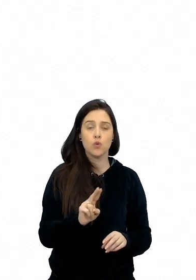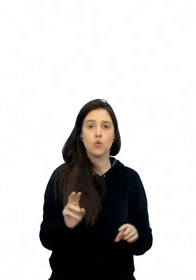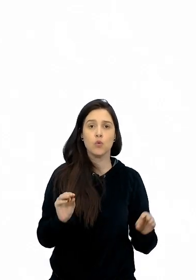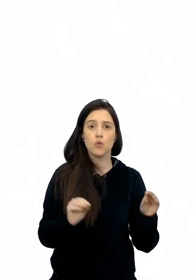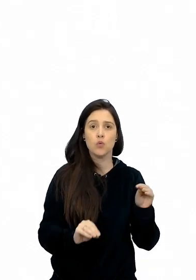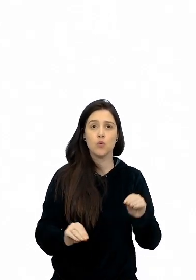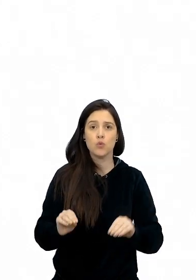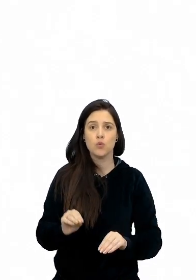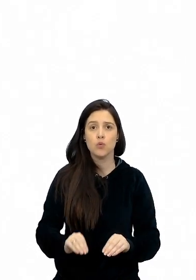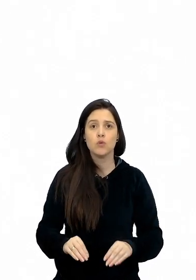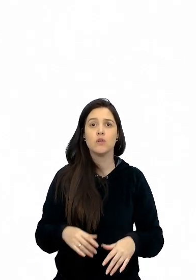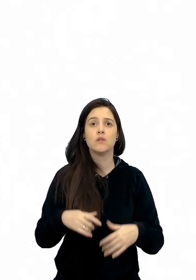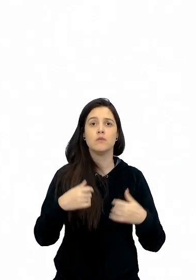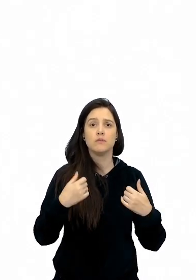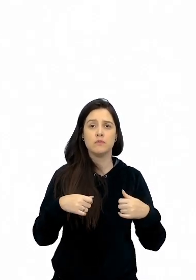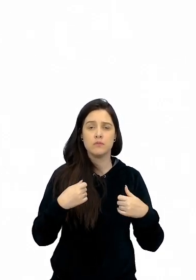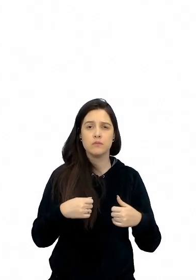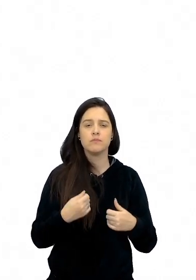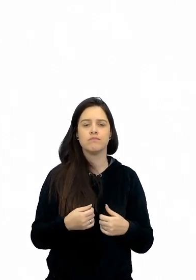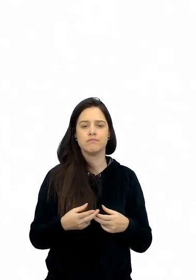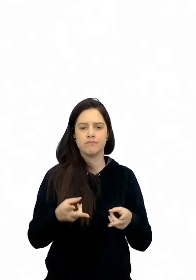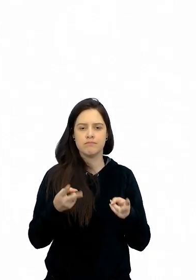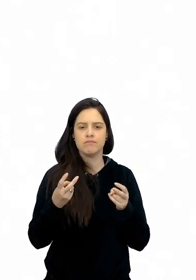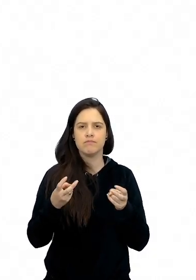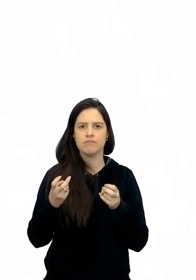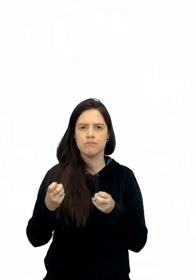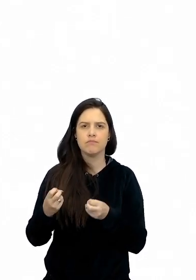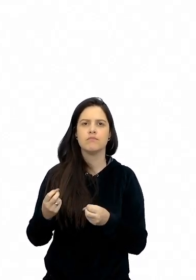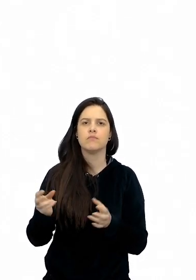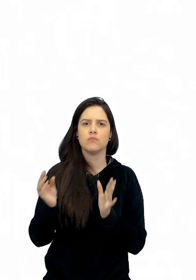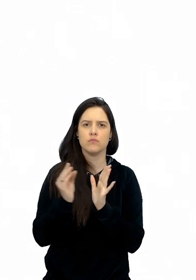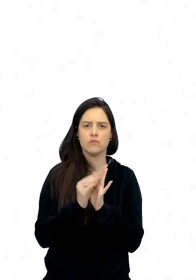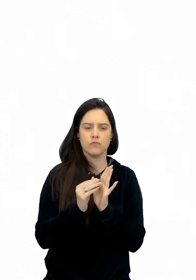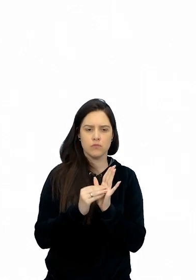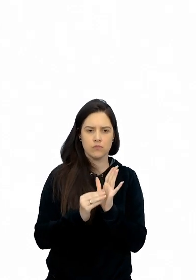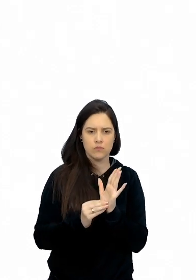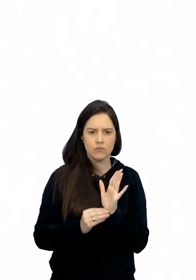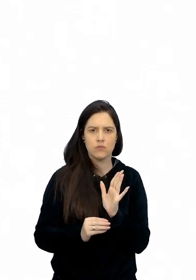eles estranham muito, eles perguntam, né, nossa,